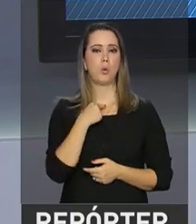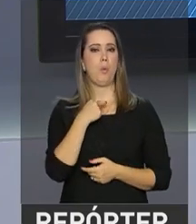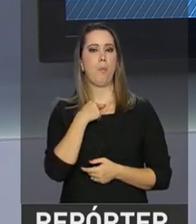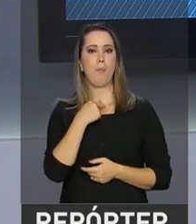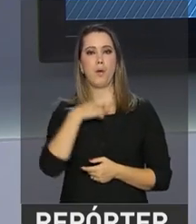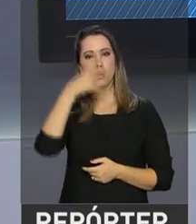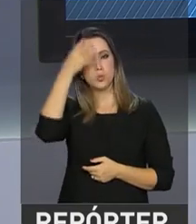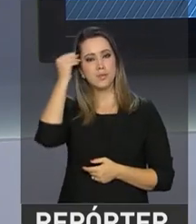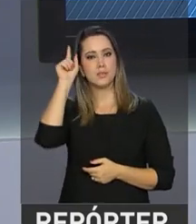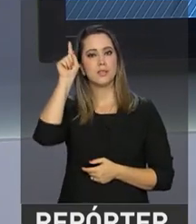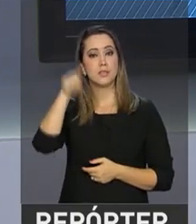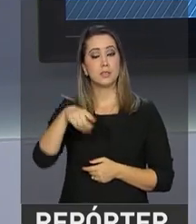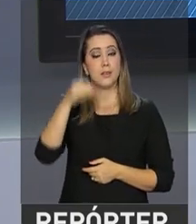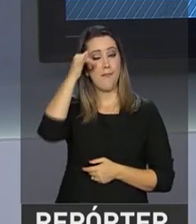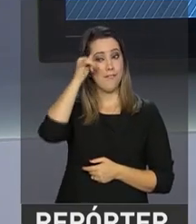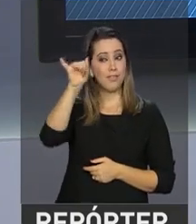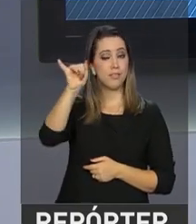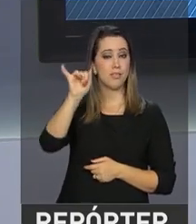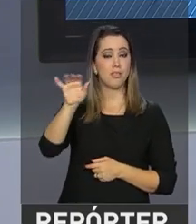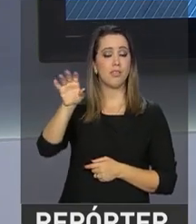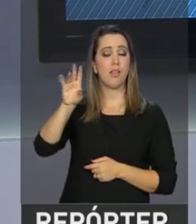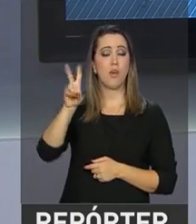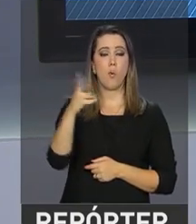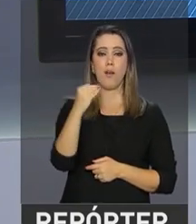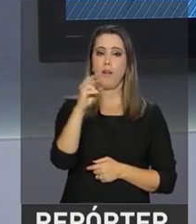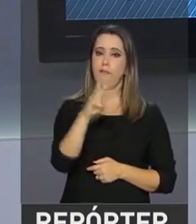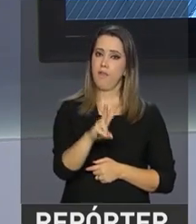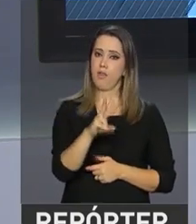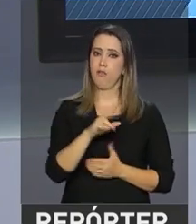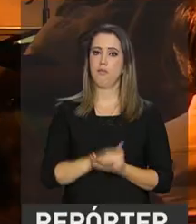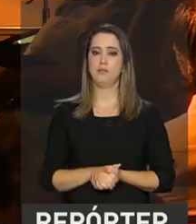de fora da folia é a prevenção contra o vírus HIV.